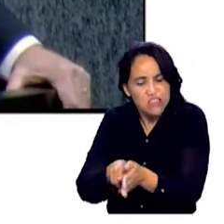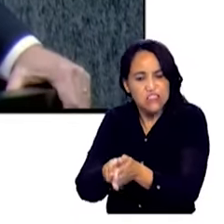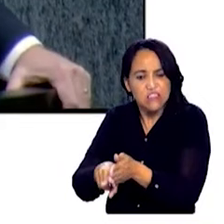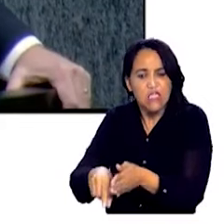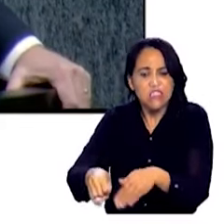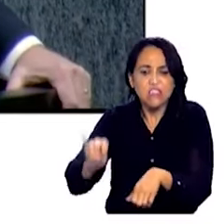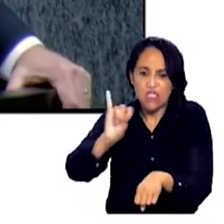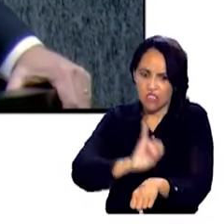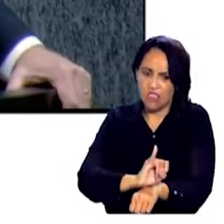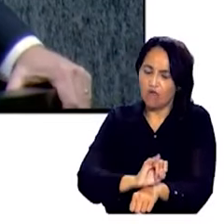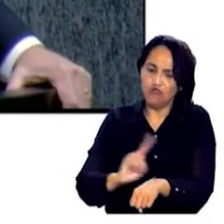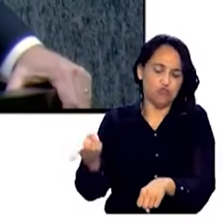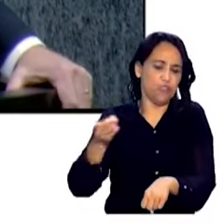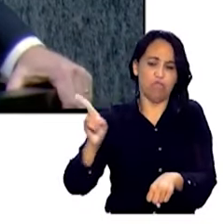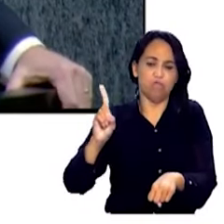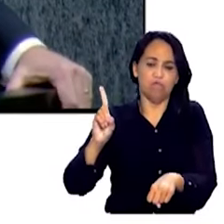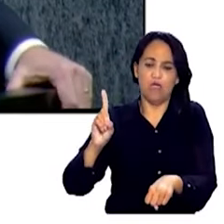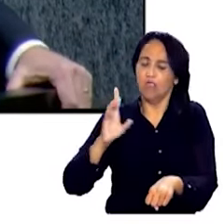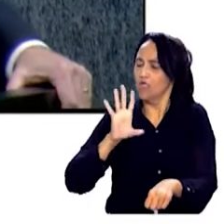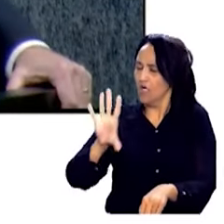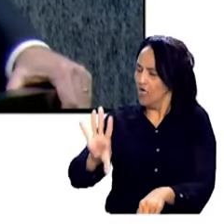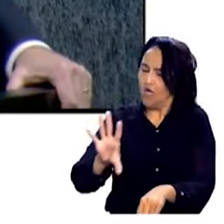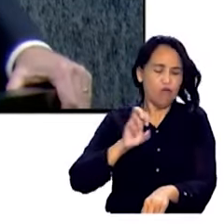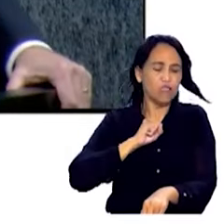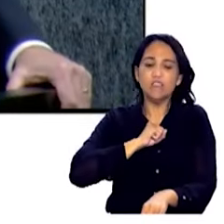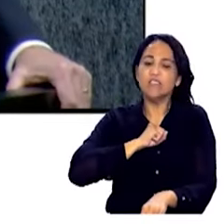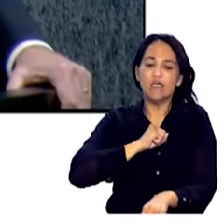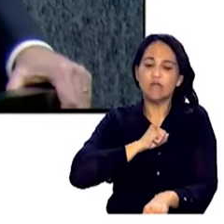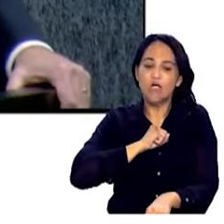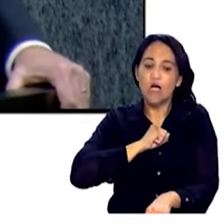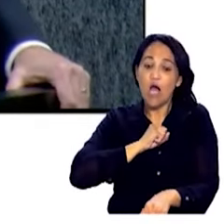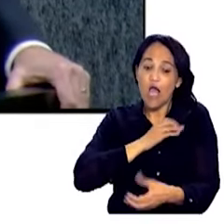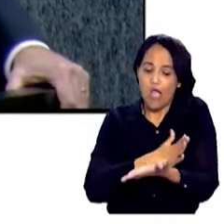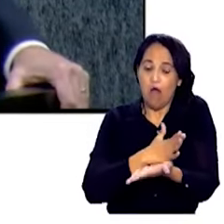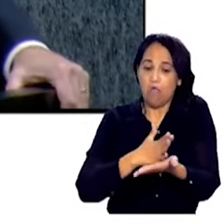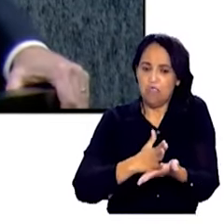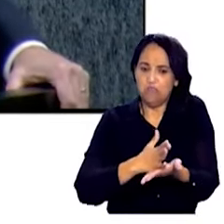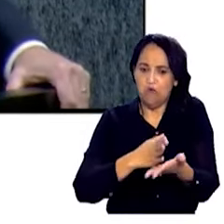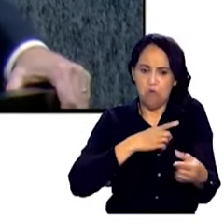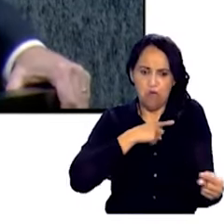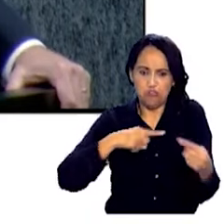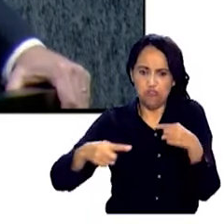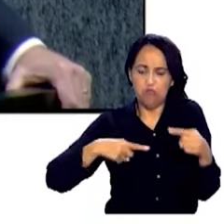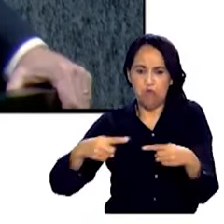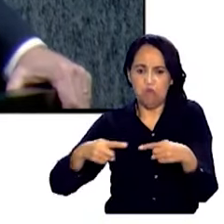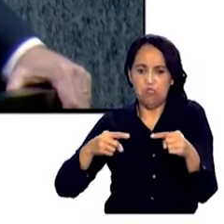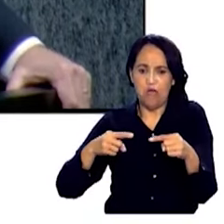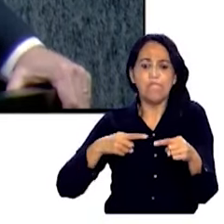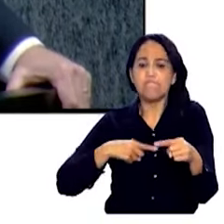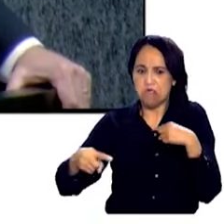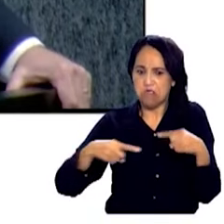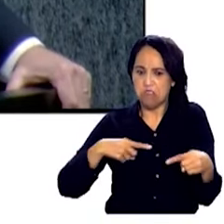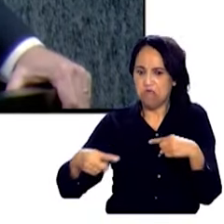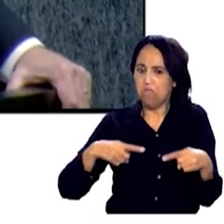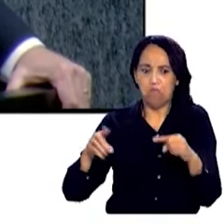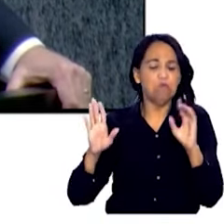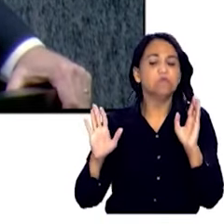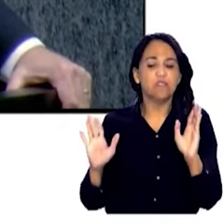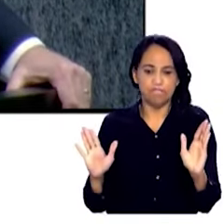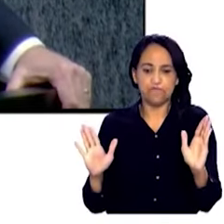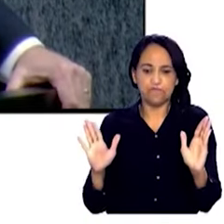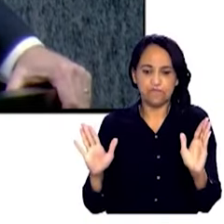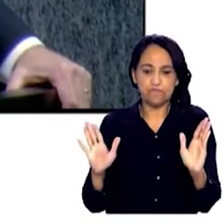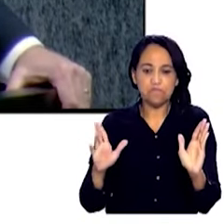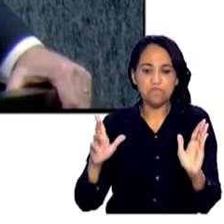aceitar isso e começou uma litigância entre eh uma uma briga política entre os dois até que um dos Lords advocates